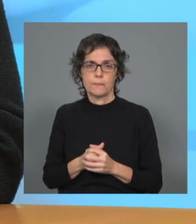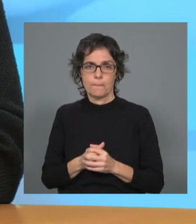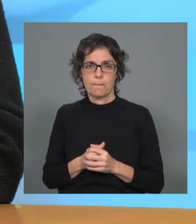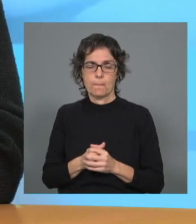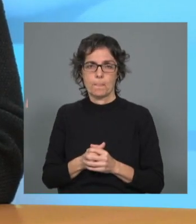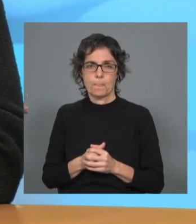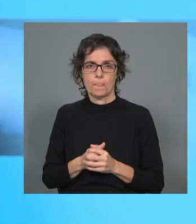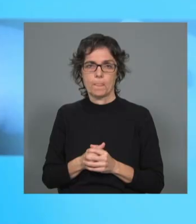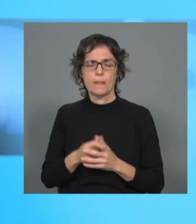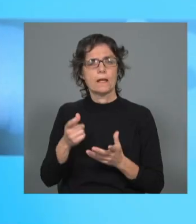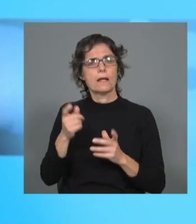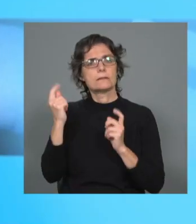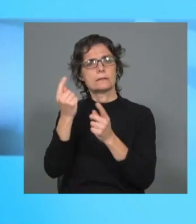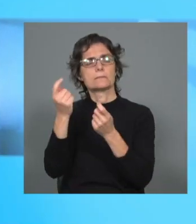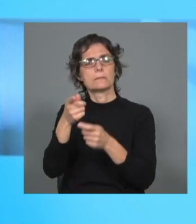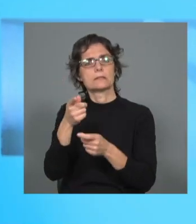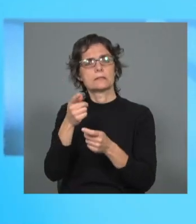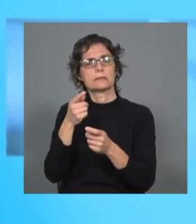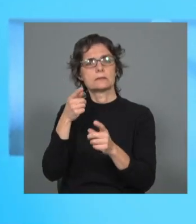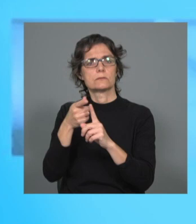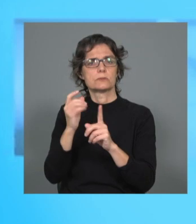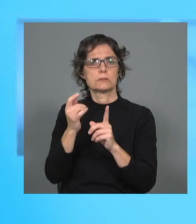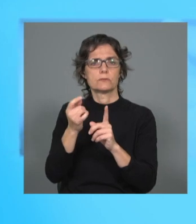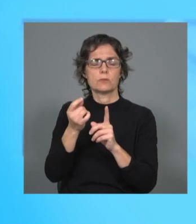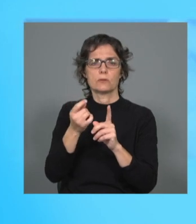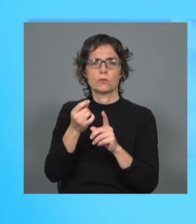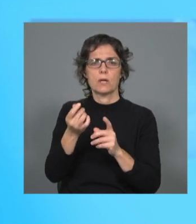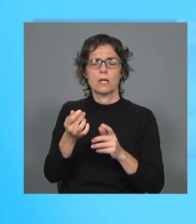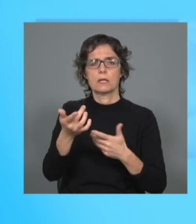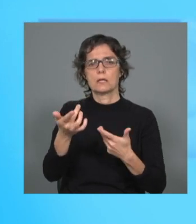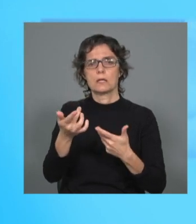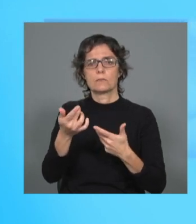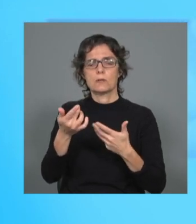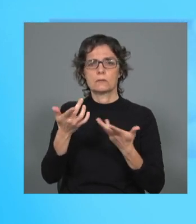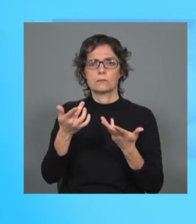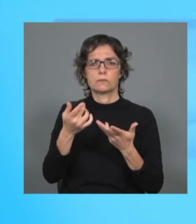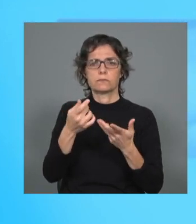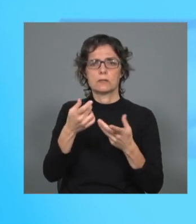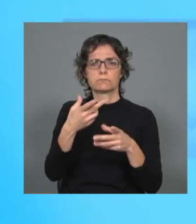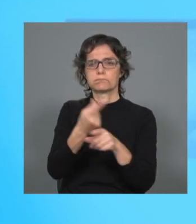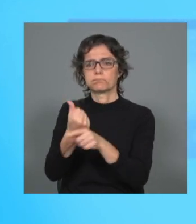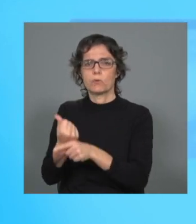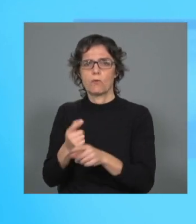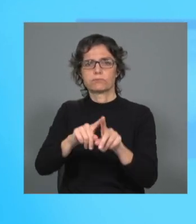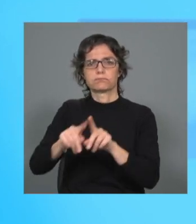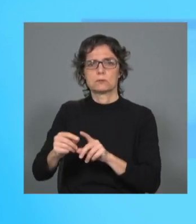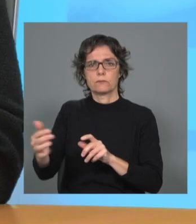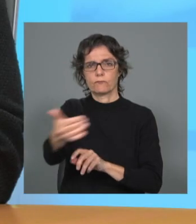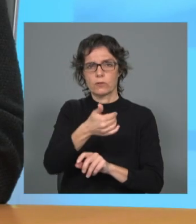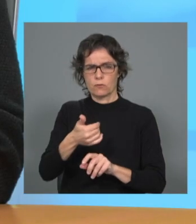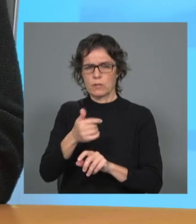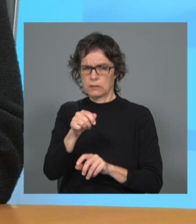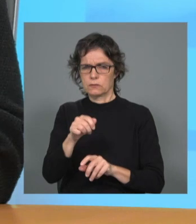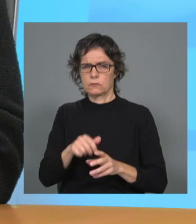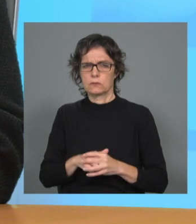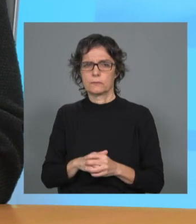Esta campanha é para uma recolha de donativos, também de bens que já estão identificados? Para